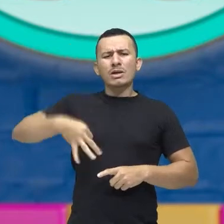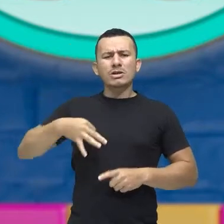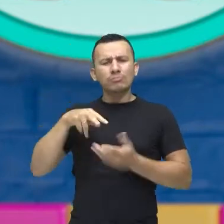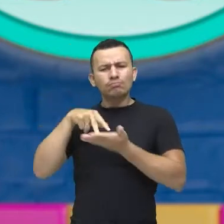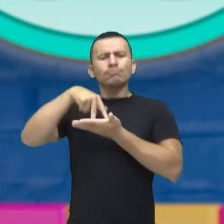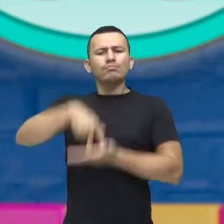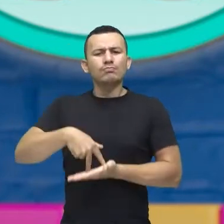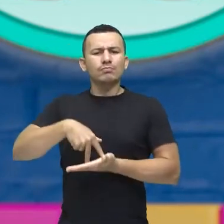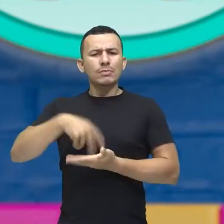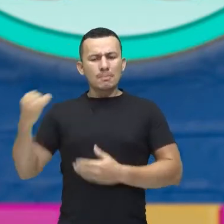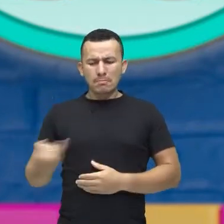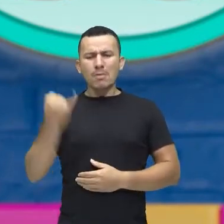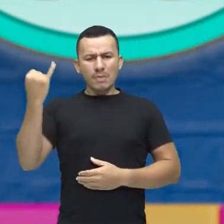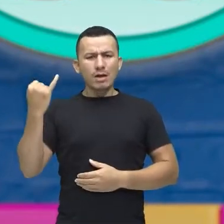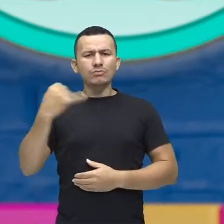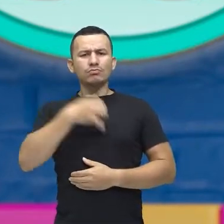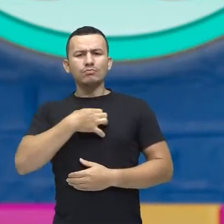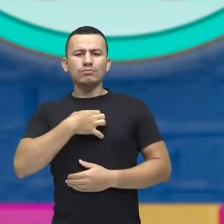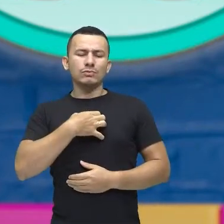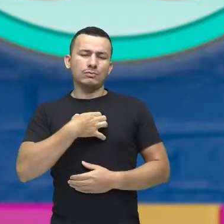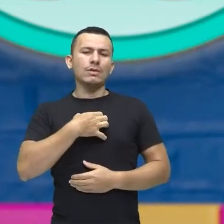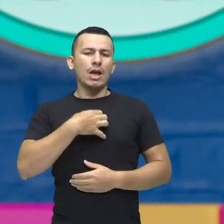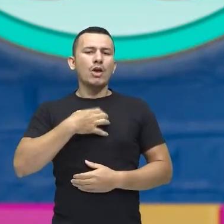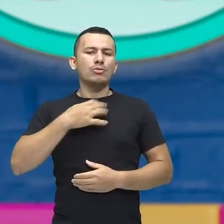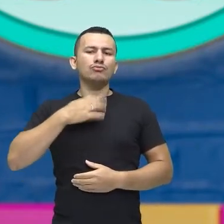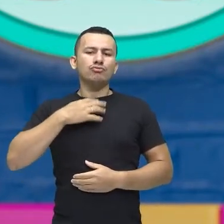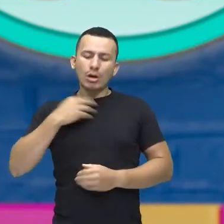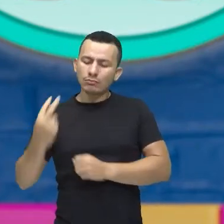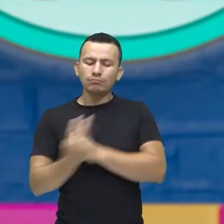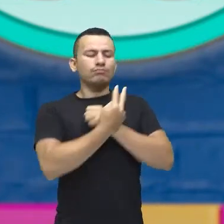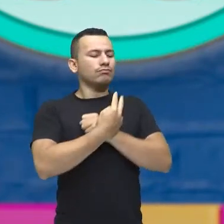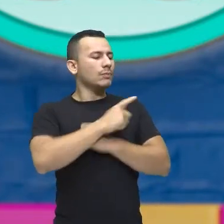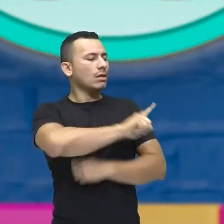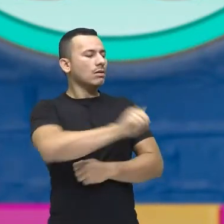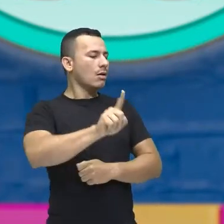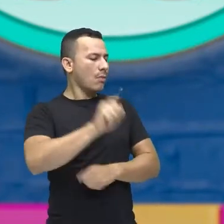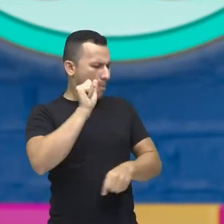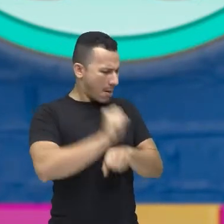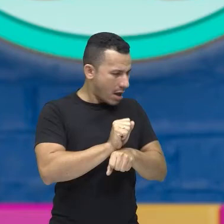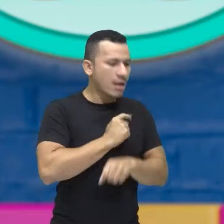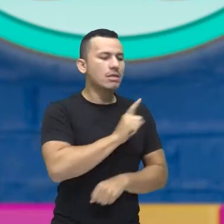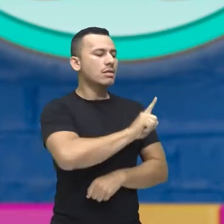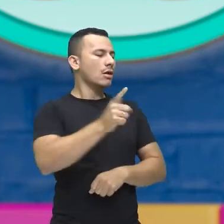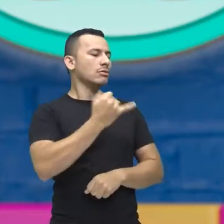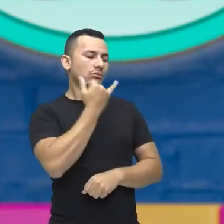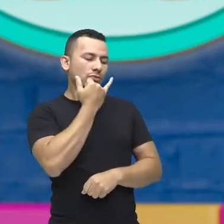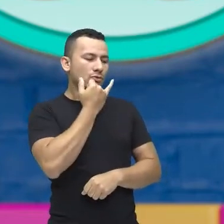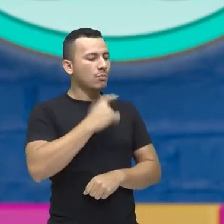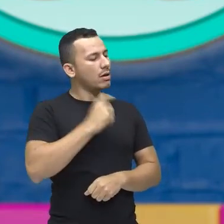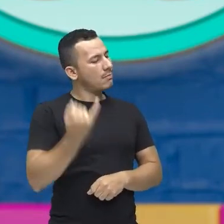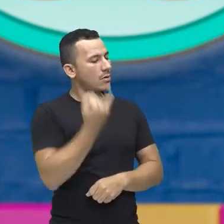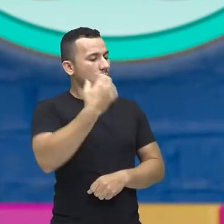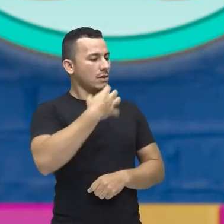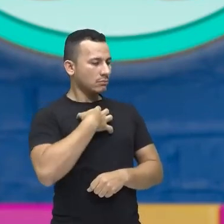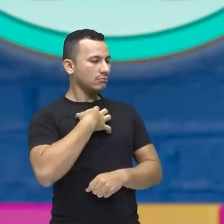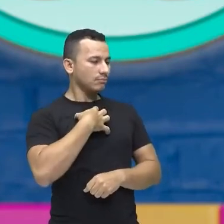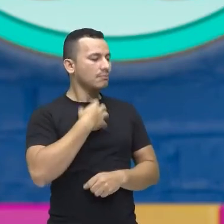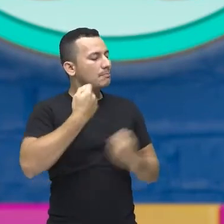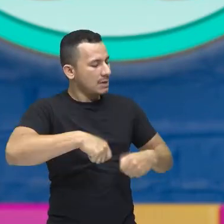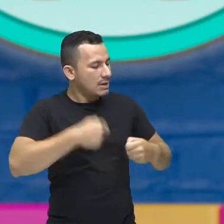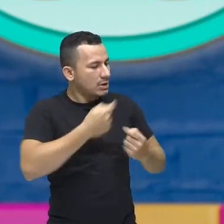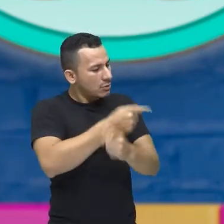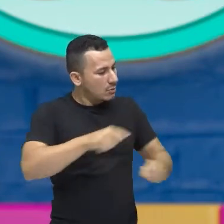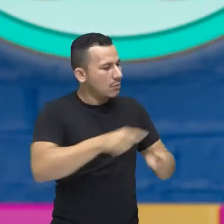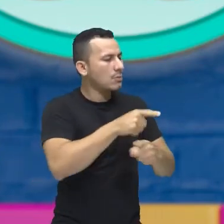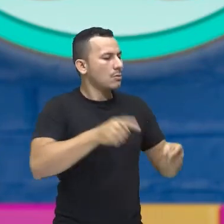quão importante é para mim, o meu autocuidado entra no aspecto de dizer, não, Renata, eu sinto muito, mas isso é fundamental para mim e eu preciso